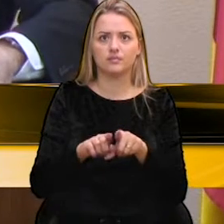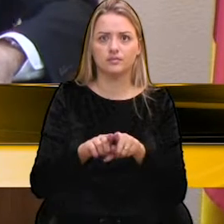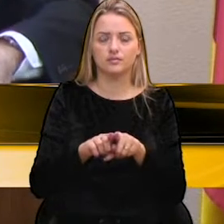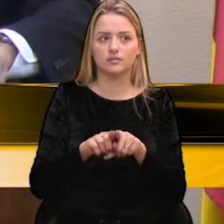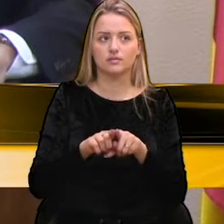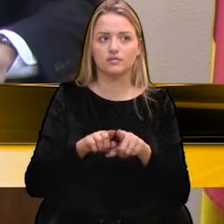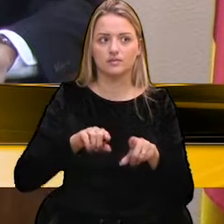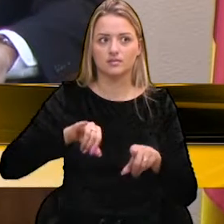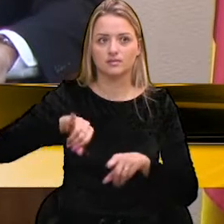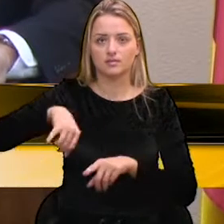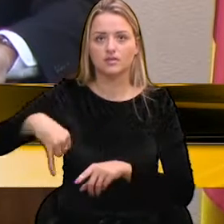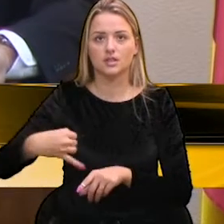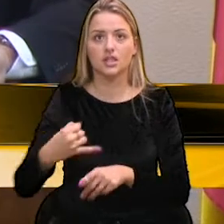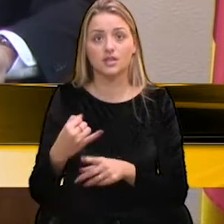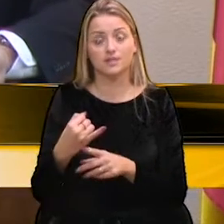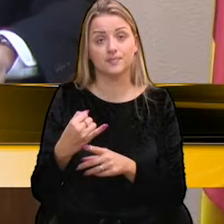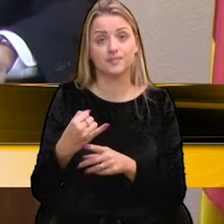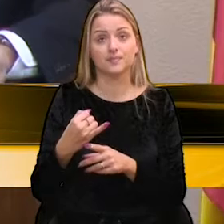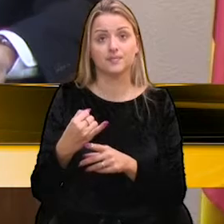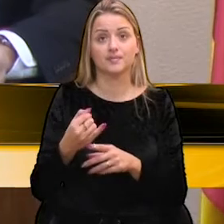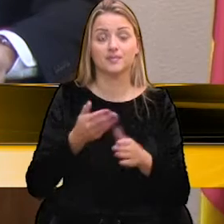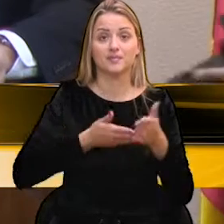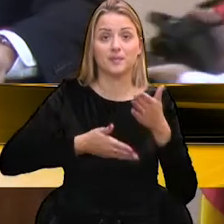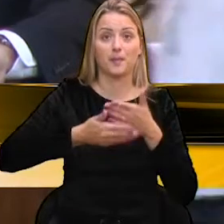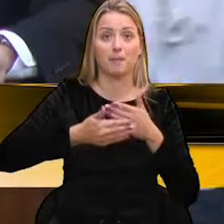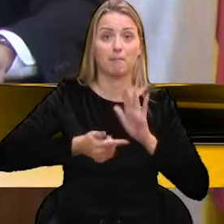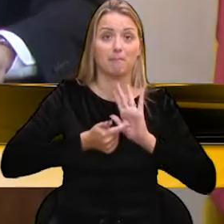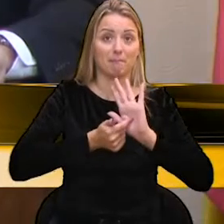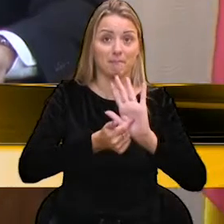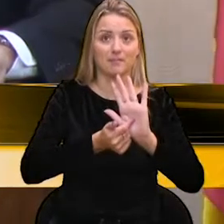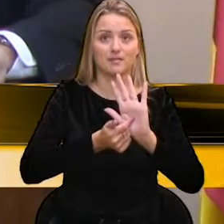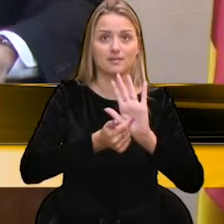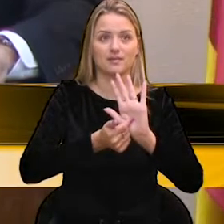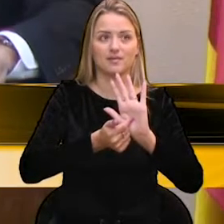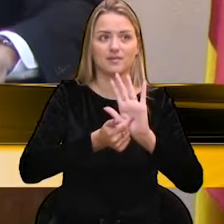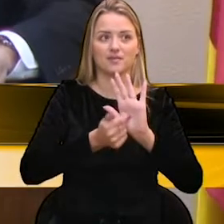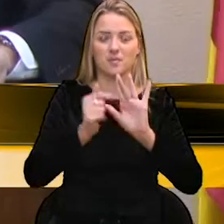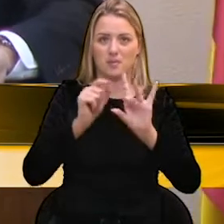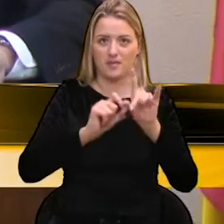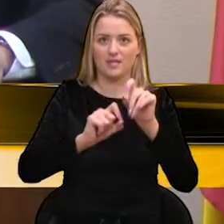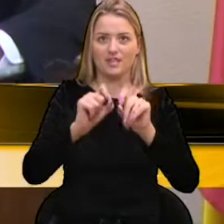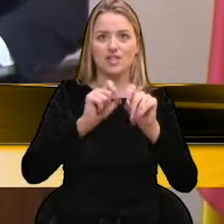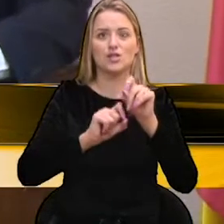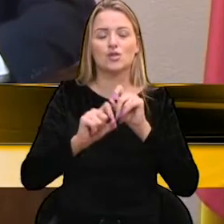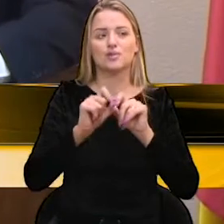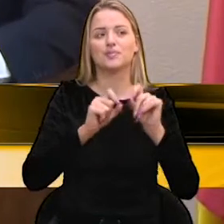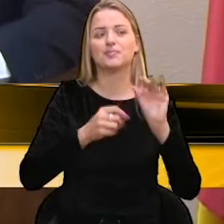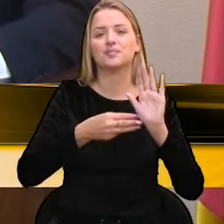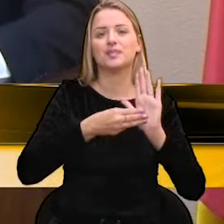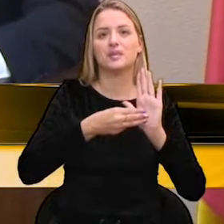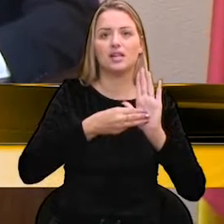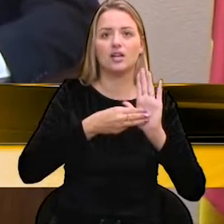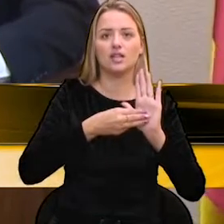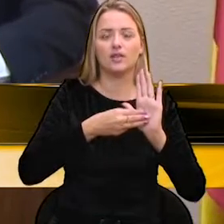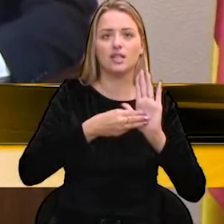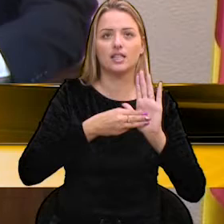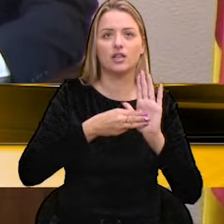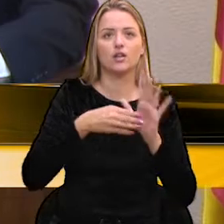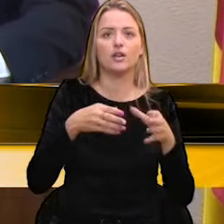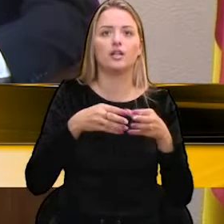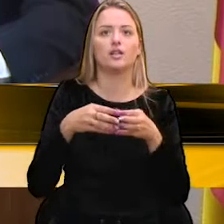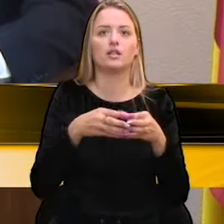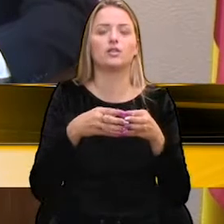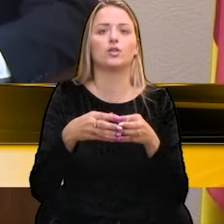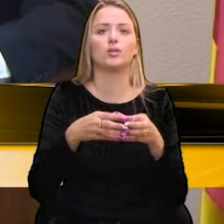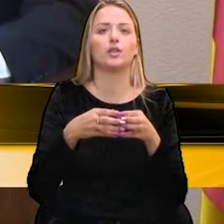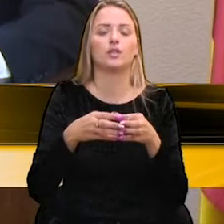oportunizando que este vereador fizesse toda essa apresentação desta modalidade de turismo, o turismo